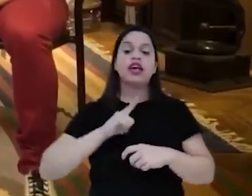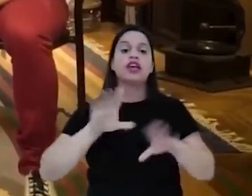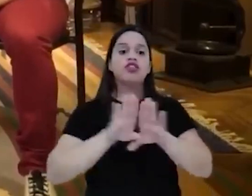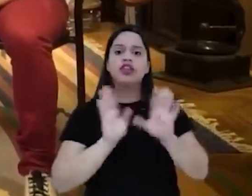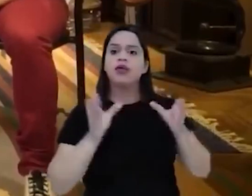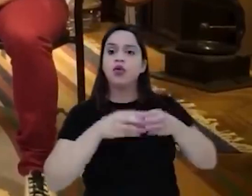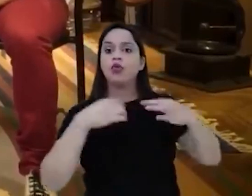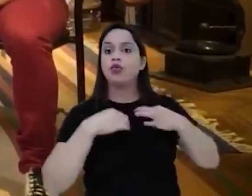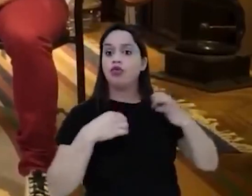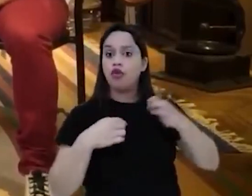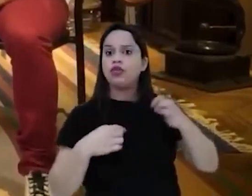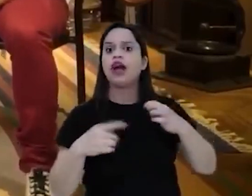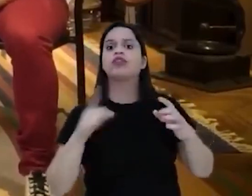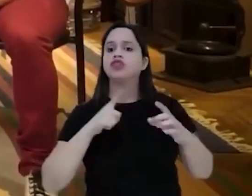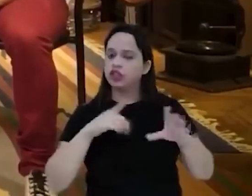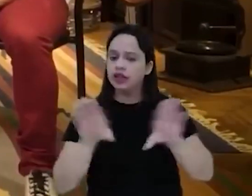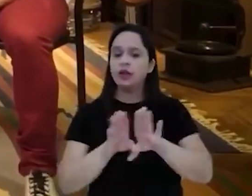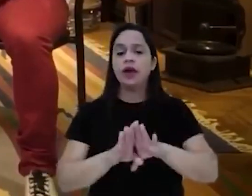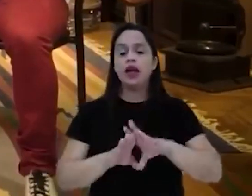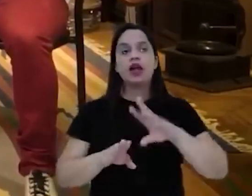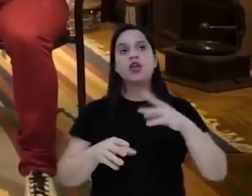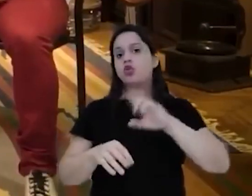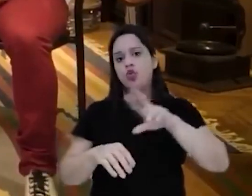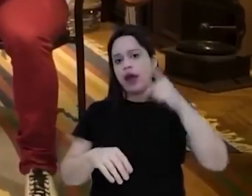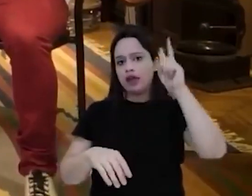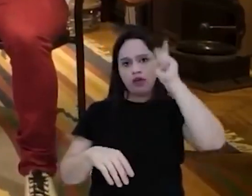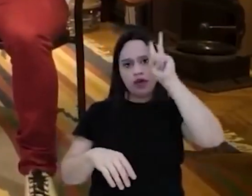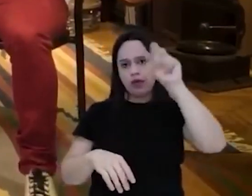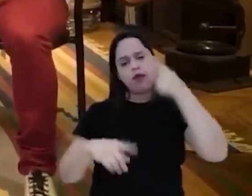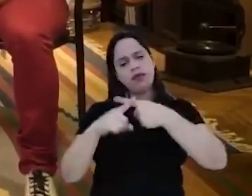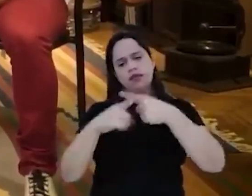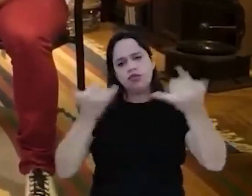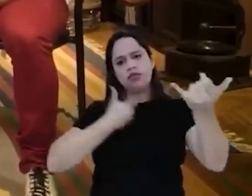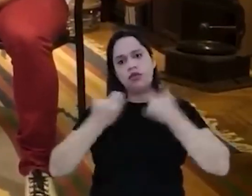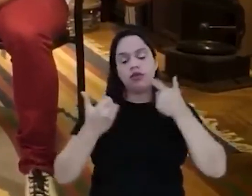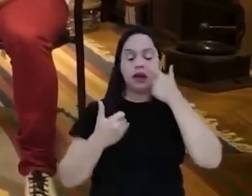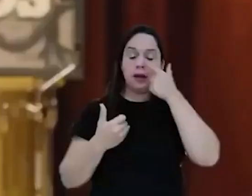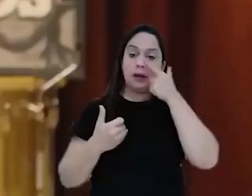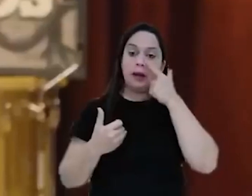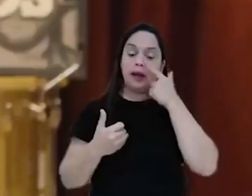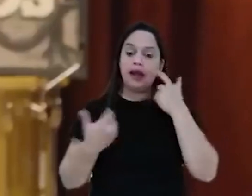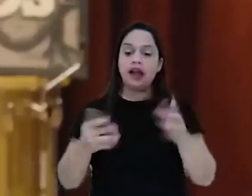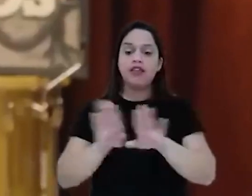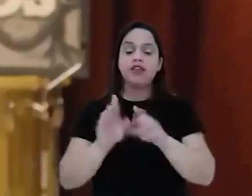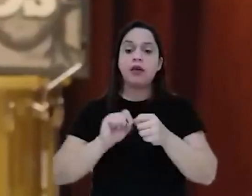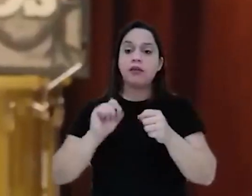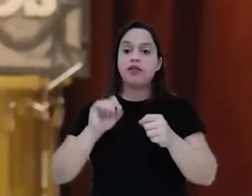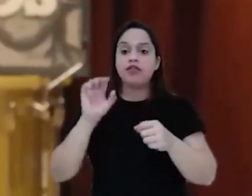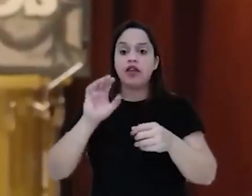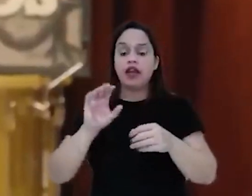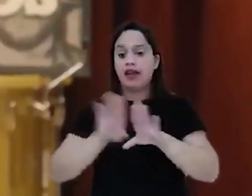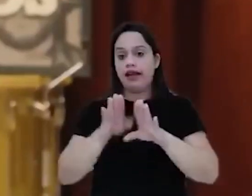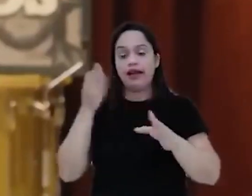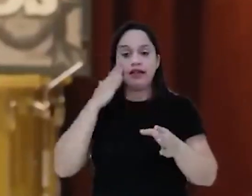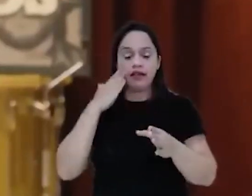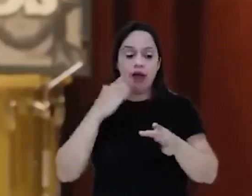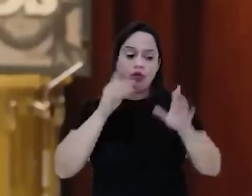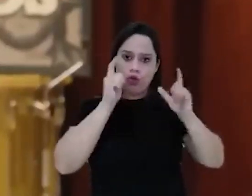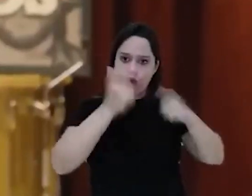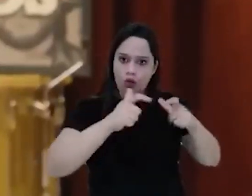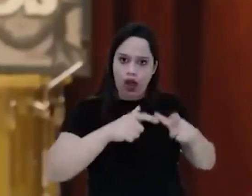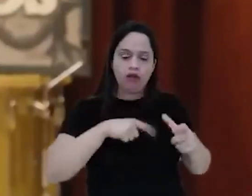montaram tinha uma galera sabe pelo que eu estava não que eu não que eu levo né então então eles me pegaram tipo me